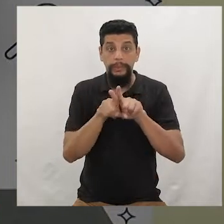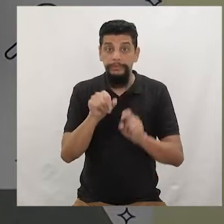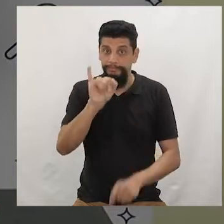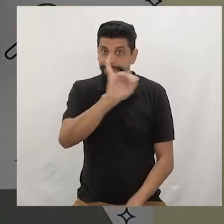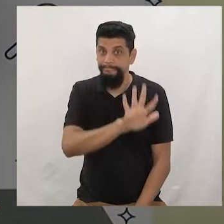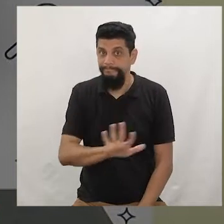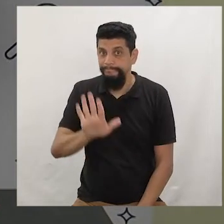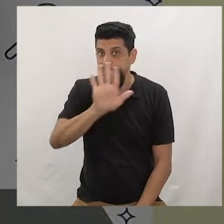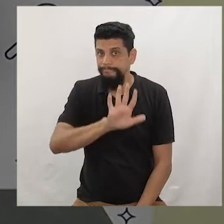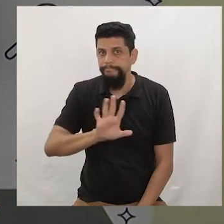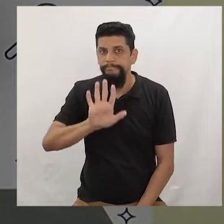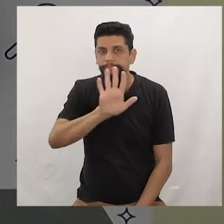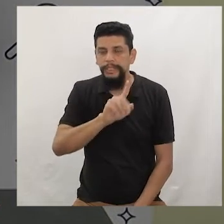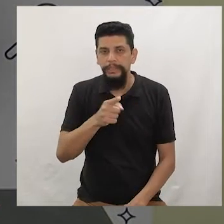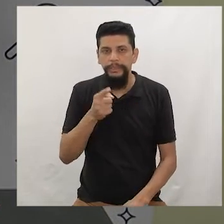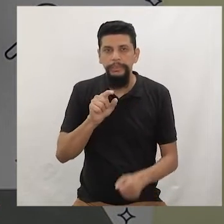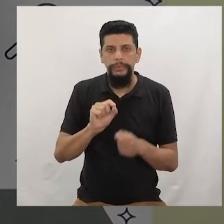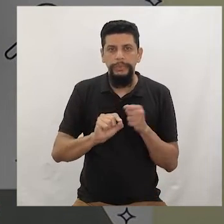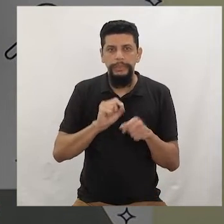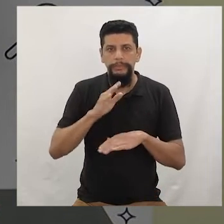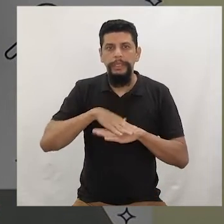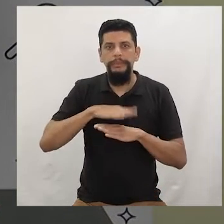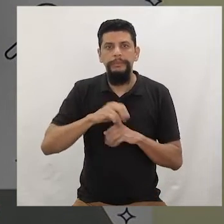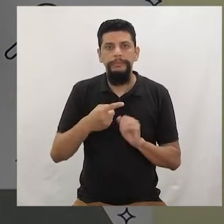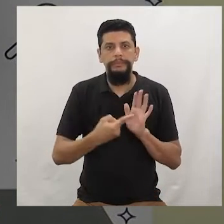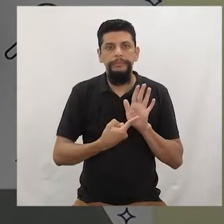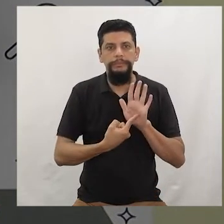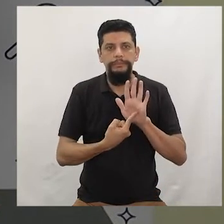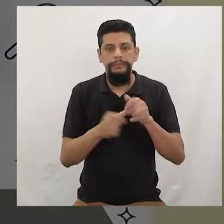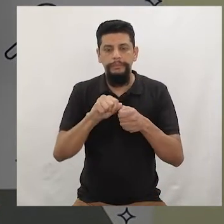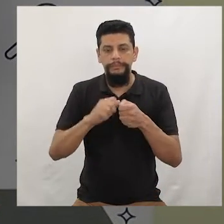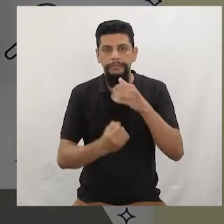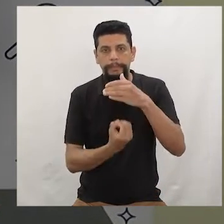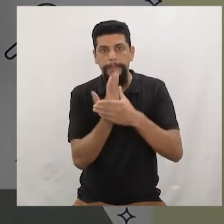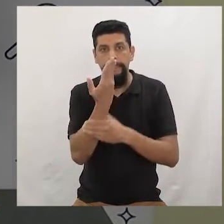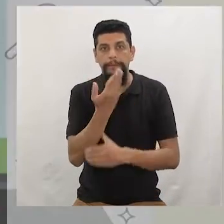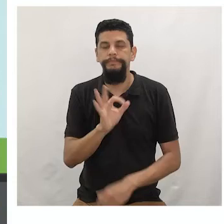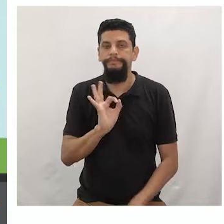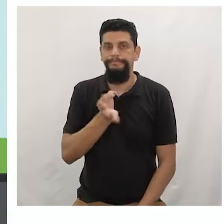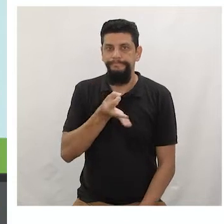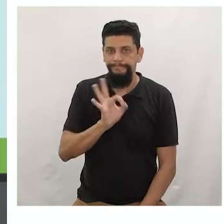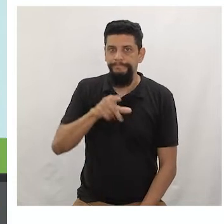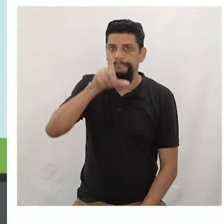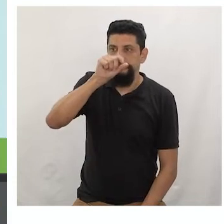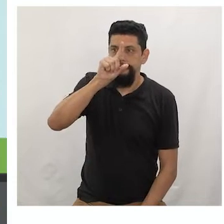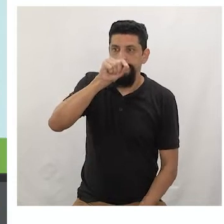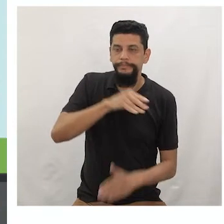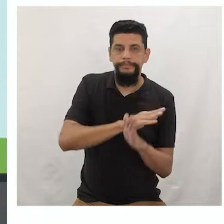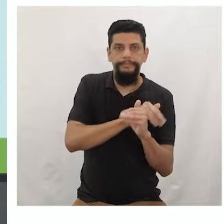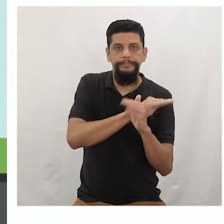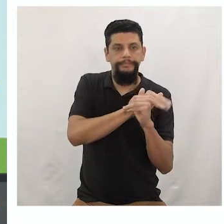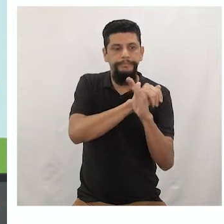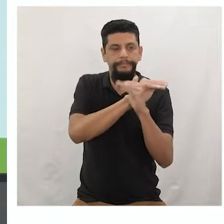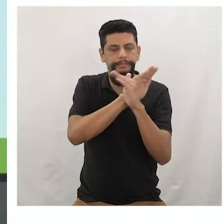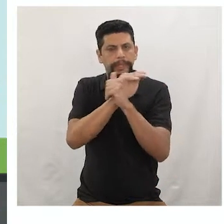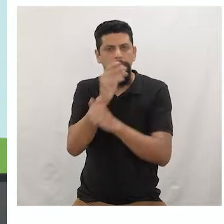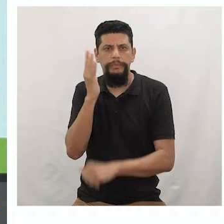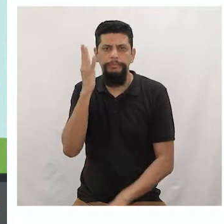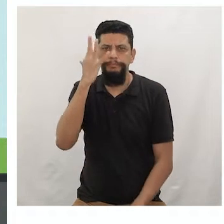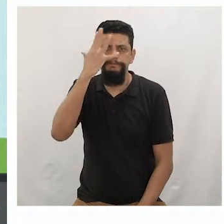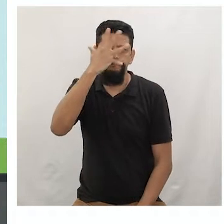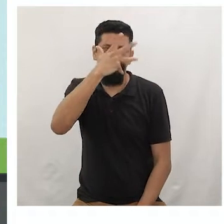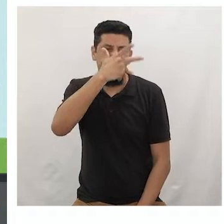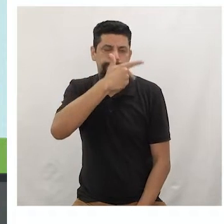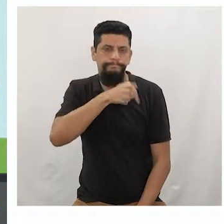olha, certo? E o que mais que aparece durante o dia? Olha lá o passarinho voando. Viram